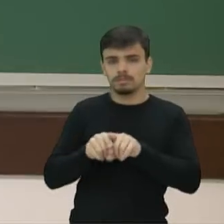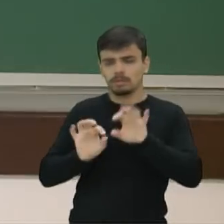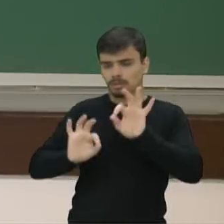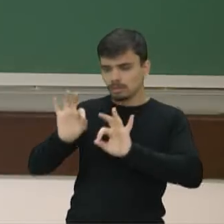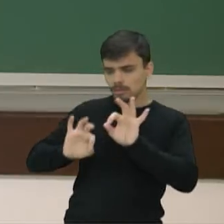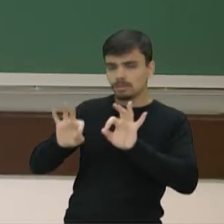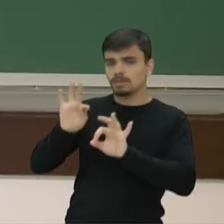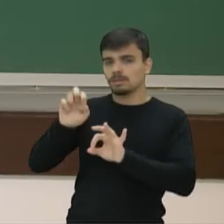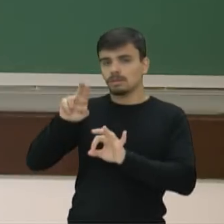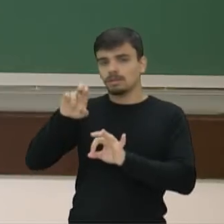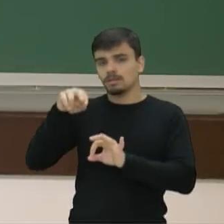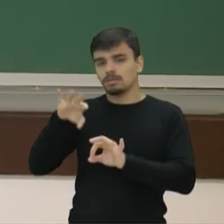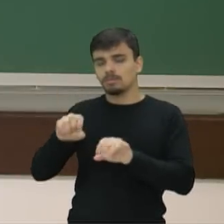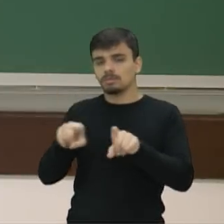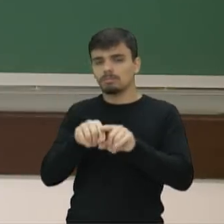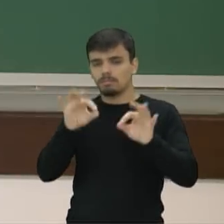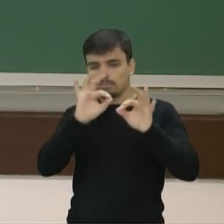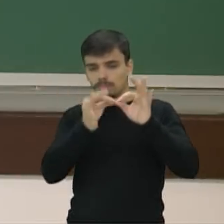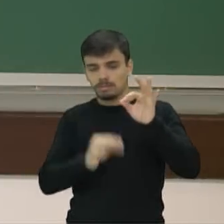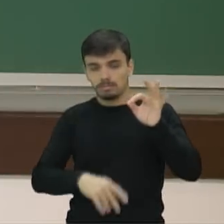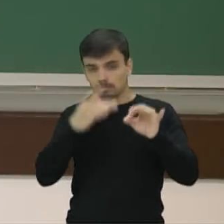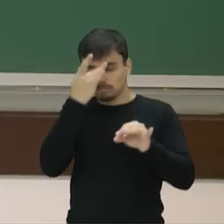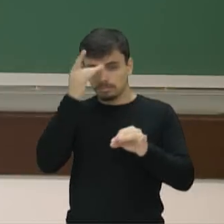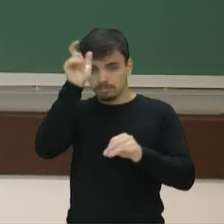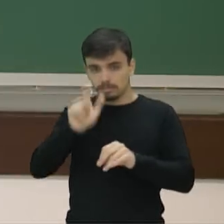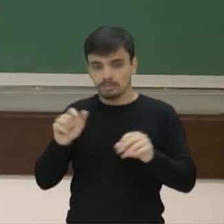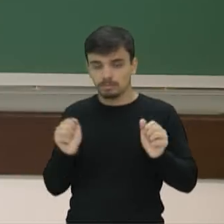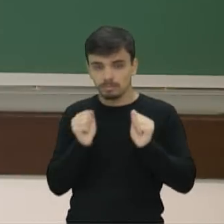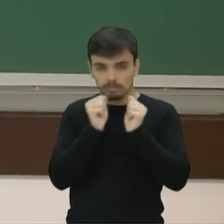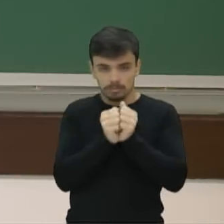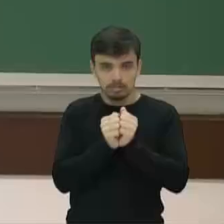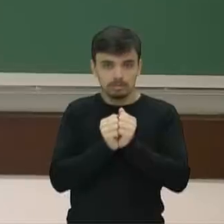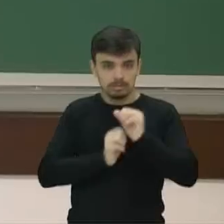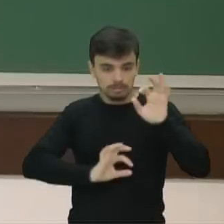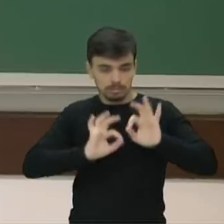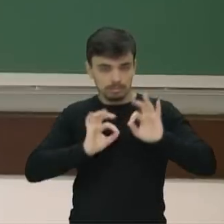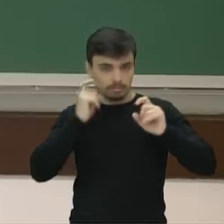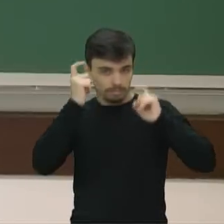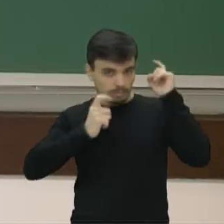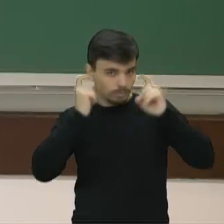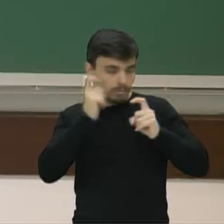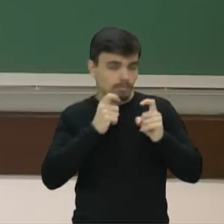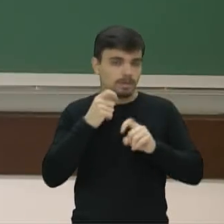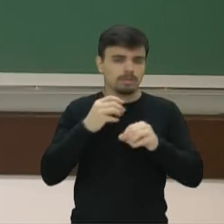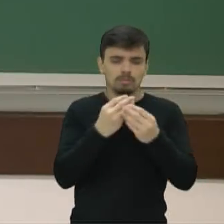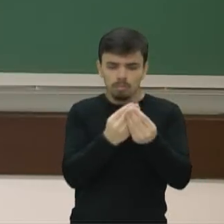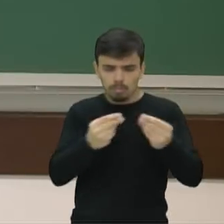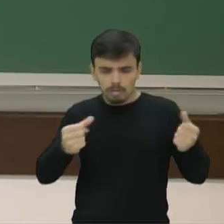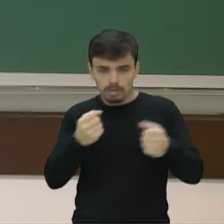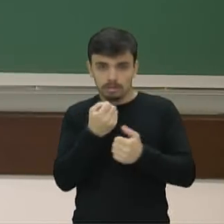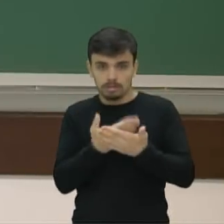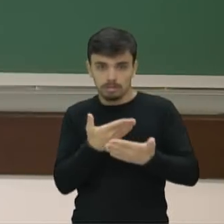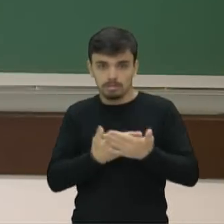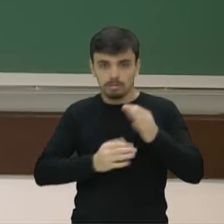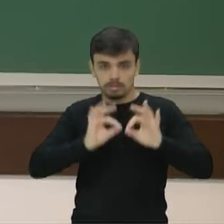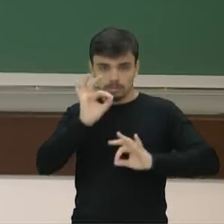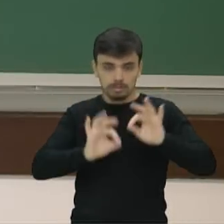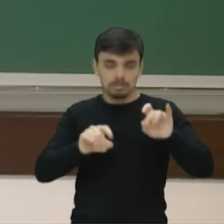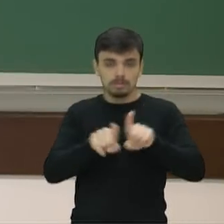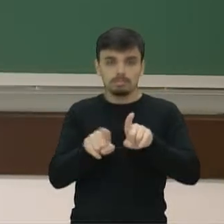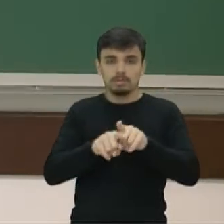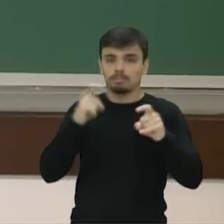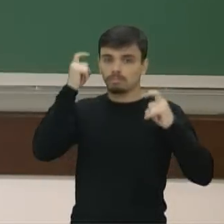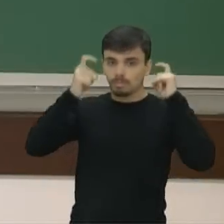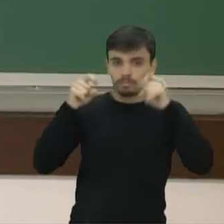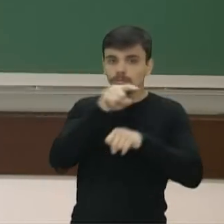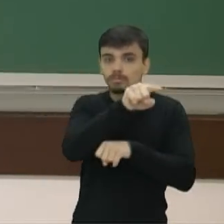técnicos e uma infinidade de pessoas que estão todos aqui preocupados com a qualidade das aulas que estão sendo produzidas e estão